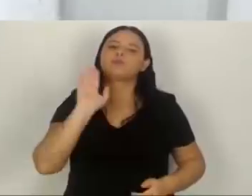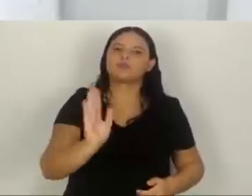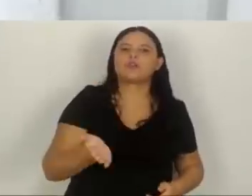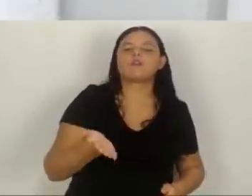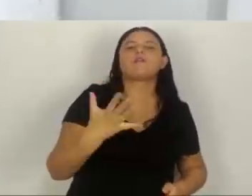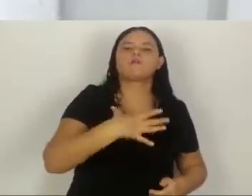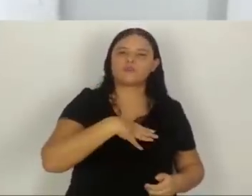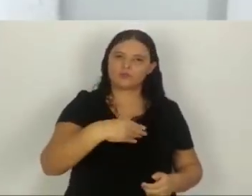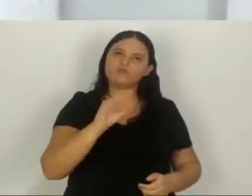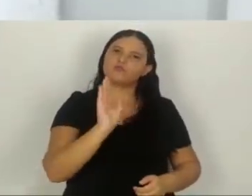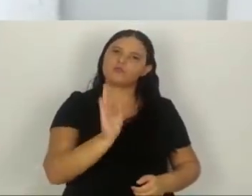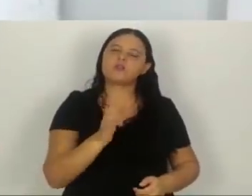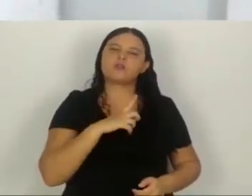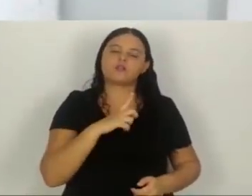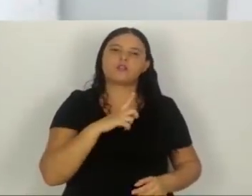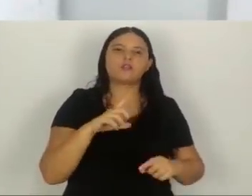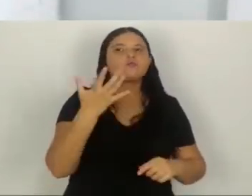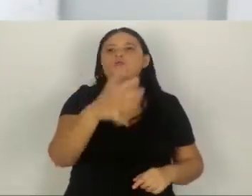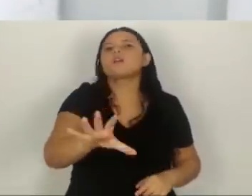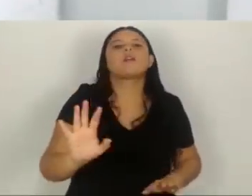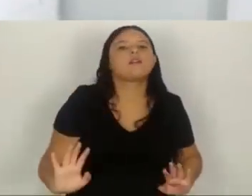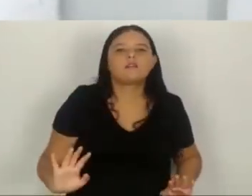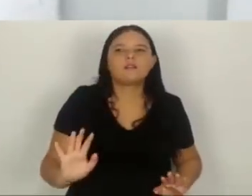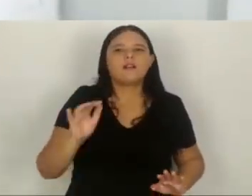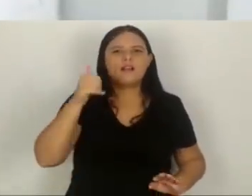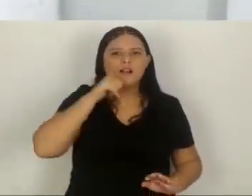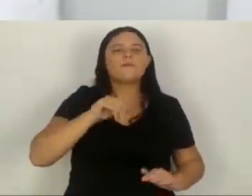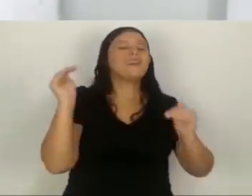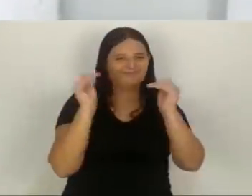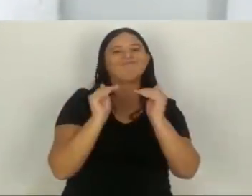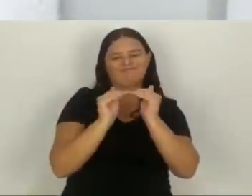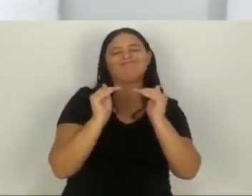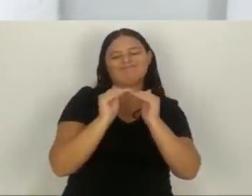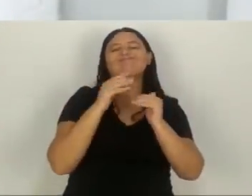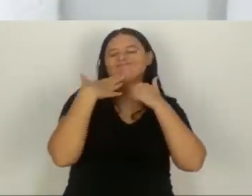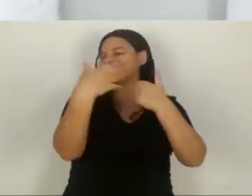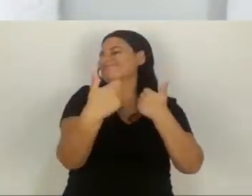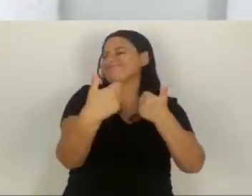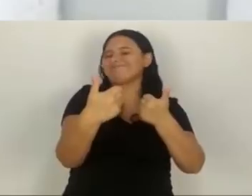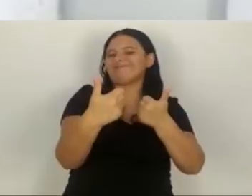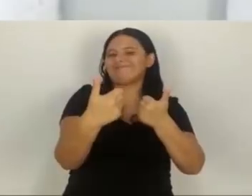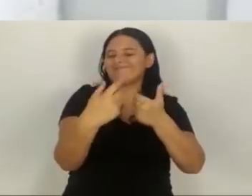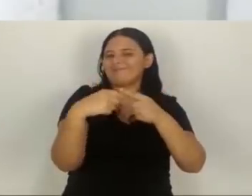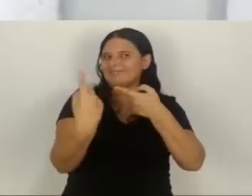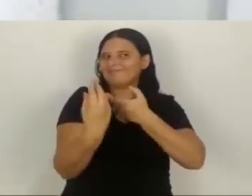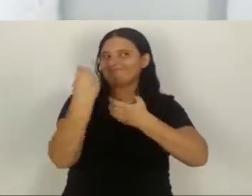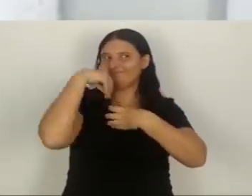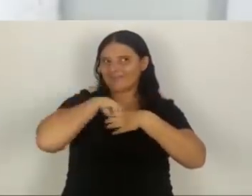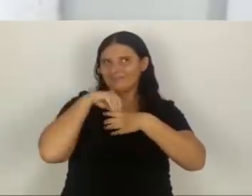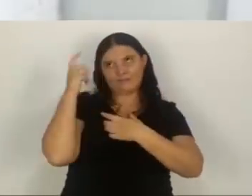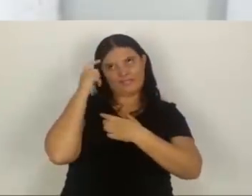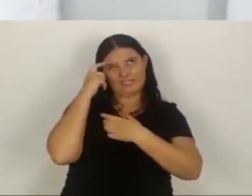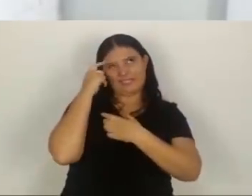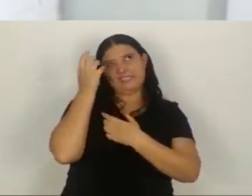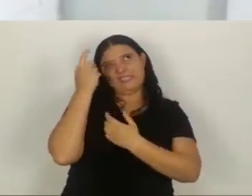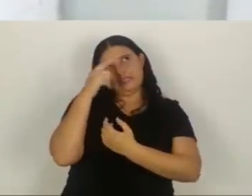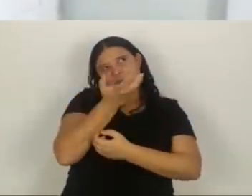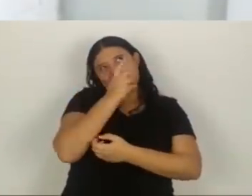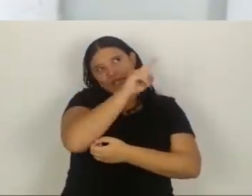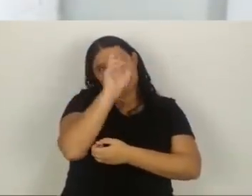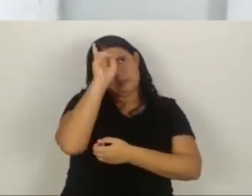já tenho filho, né, e eu não quero mais. E a mulher fala, concorda, fala, tá bom. Mas no íntimo ela fala, não, mas com o tempo ele vai mudar